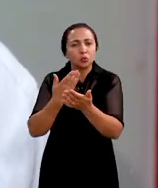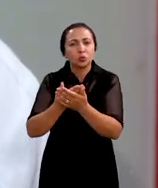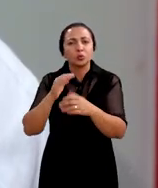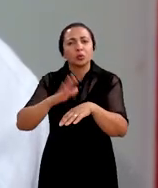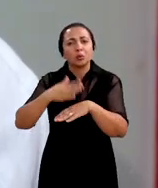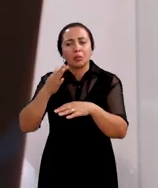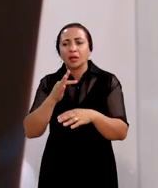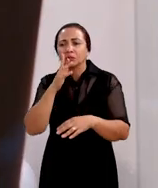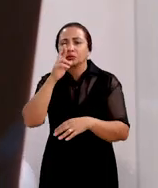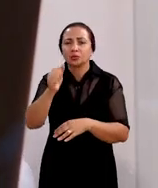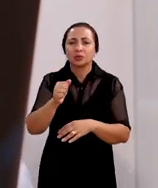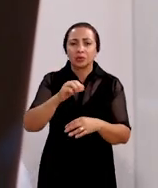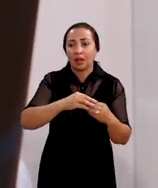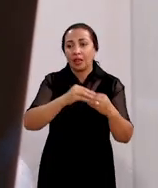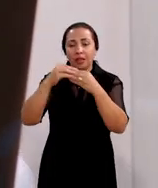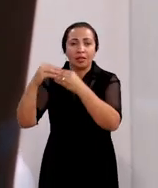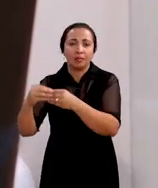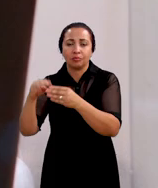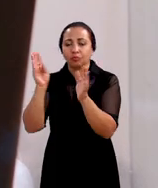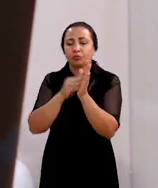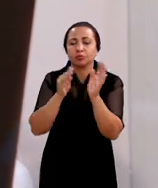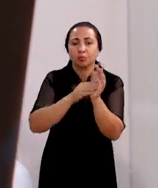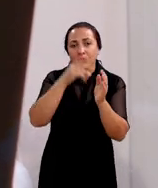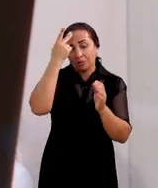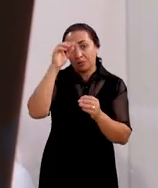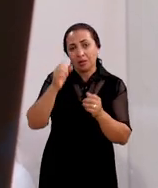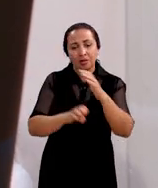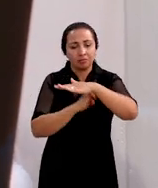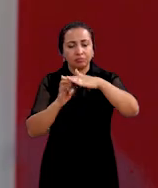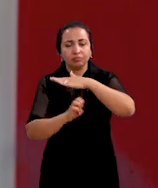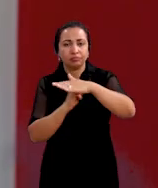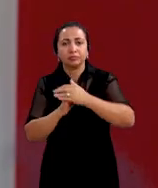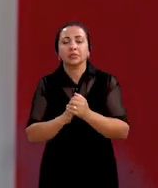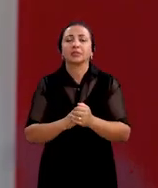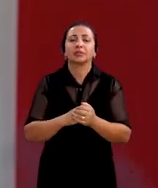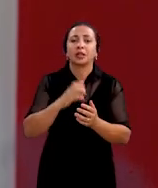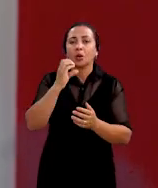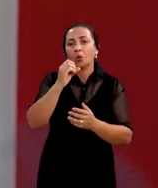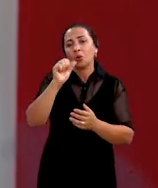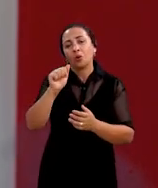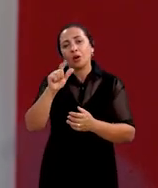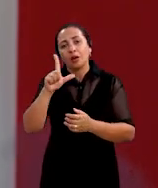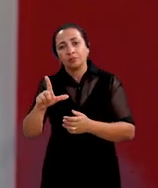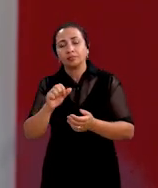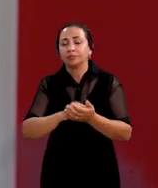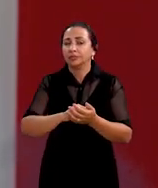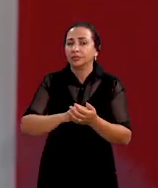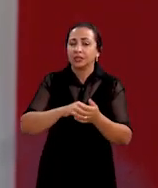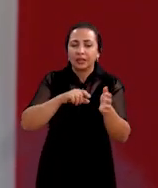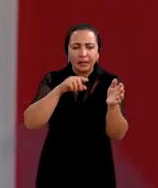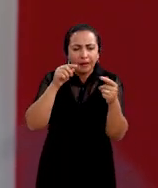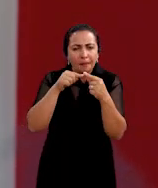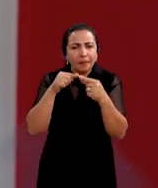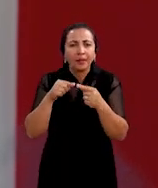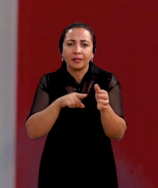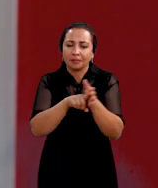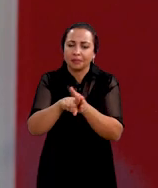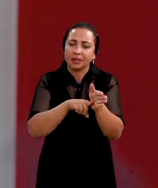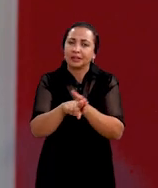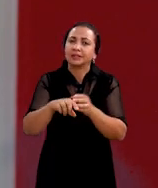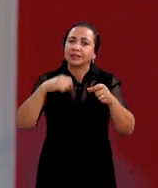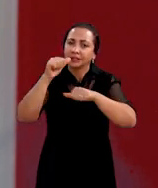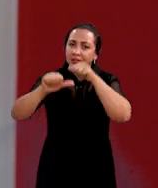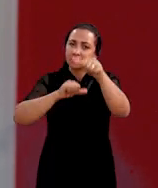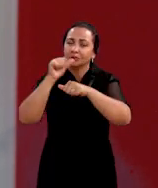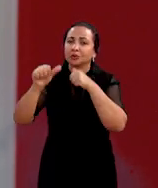mais avançado, a gente levou essa proposta para a empresa Huawei, que investe em pesquisa